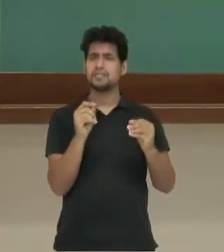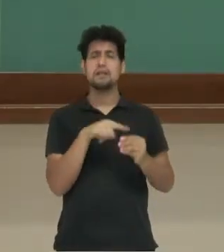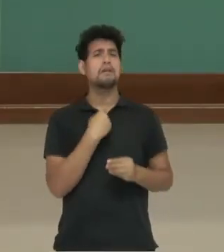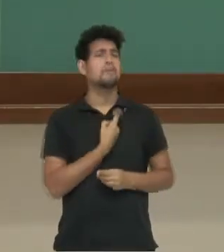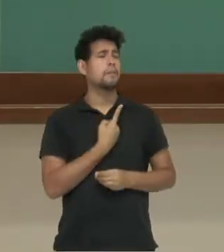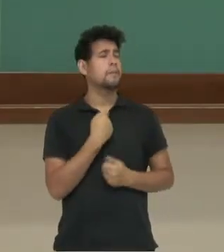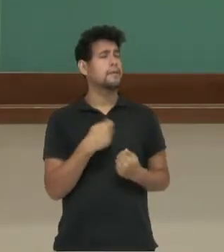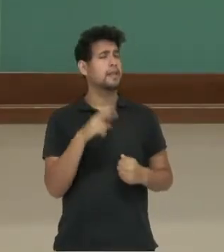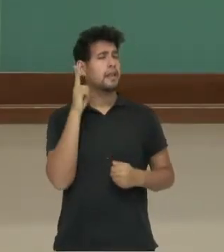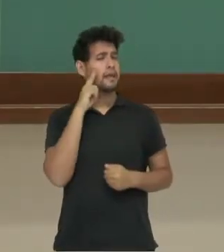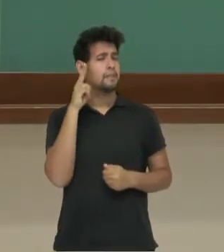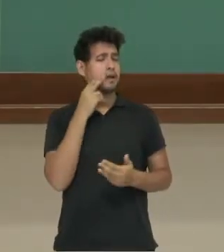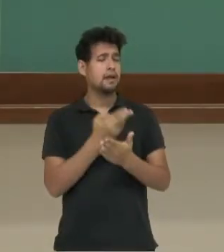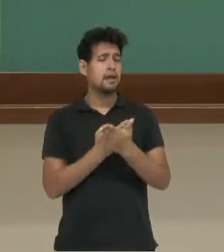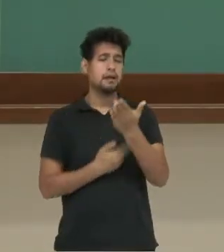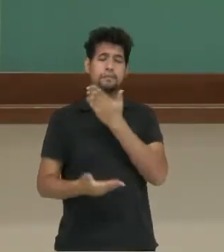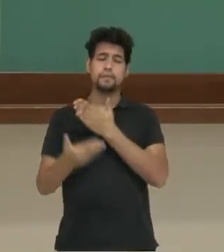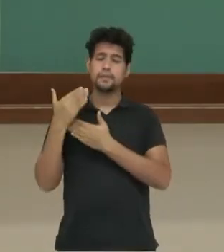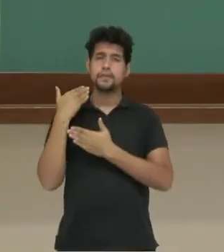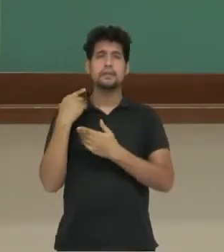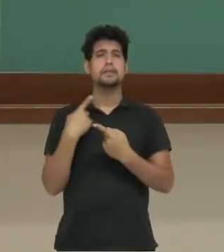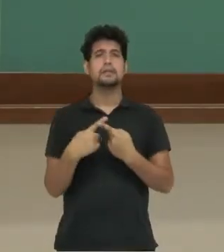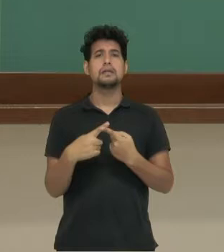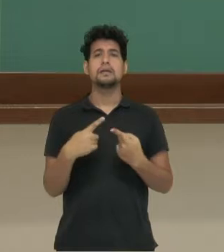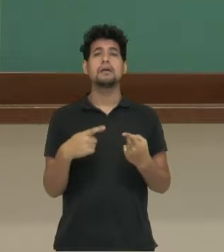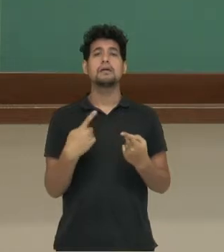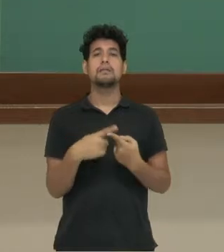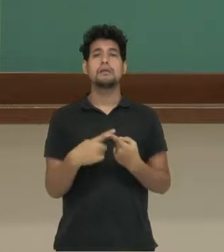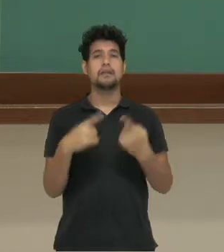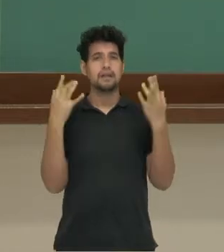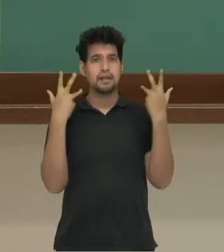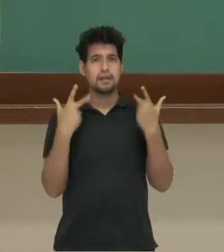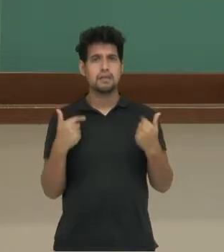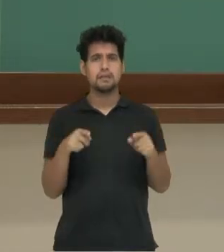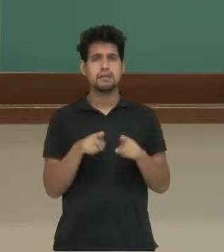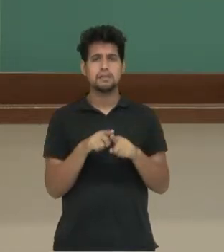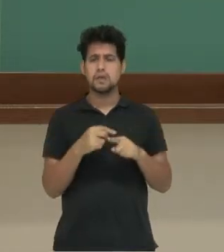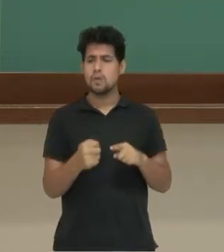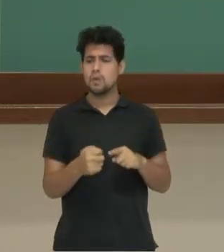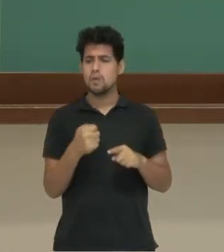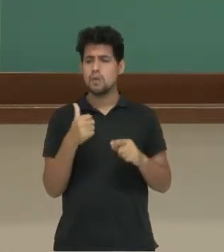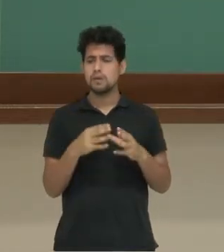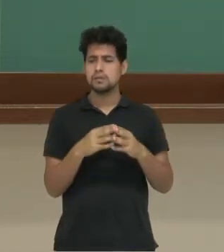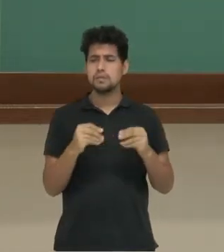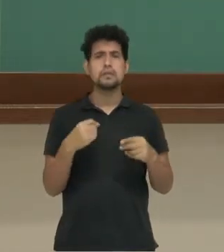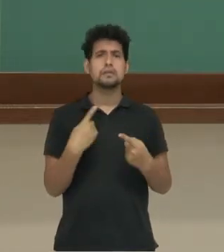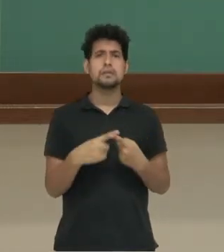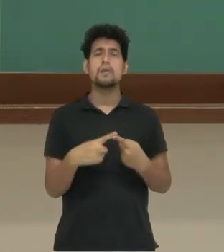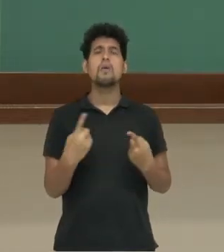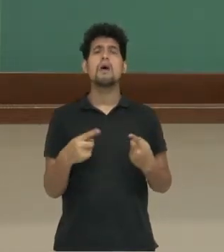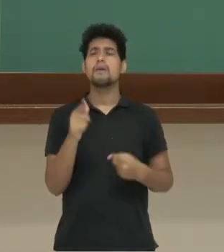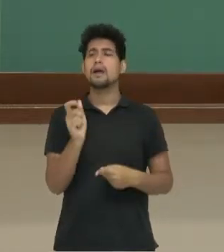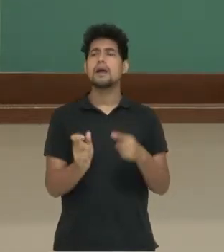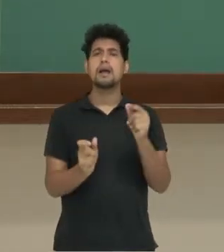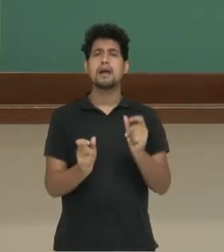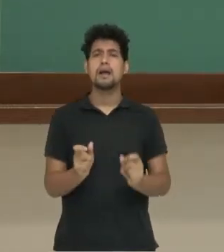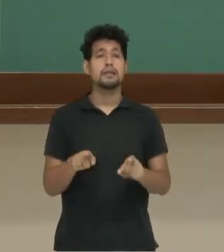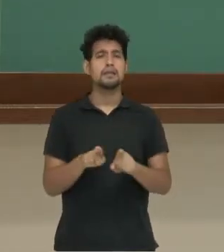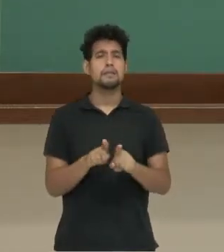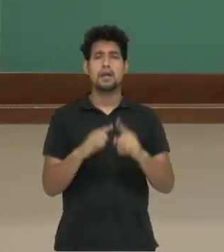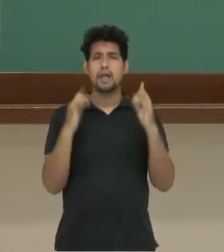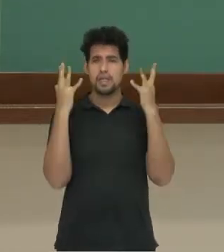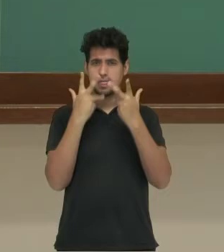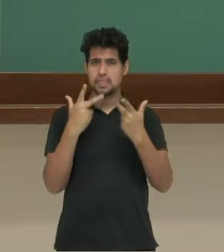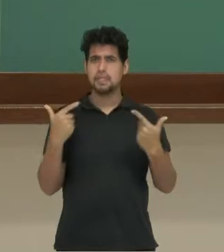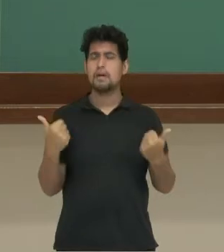um pouquinho na aula anterior, né? Por que será que esses animais eles estariam entrando em extinção, né? O que será? Qual característica deste